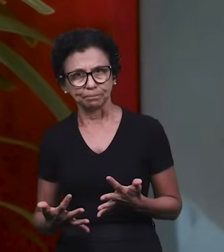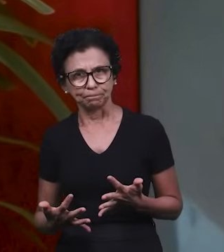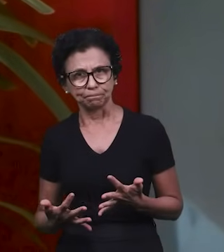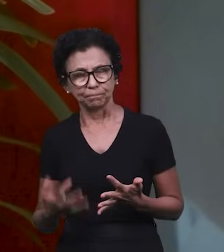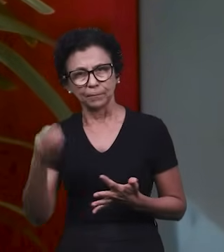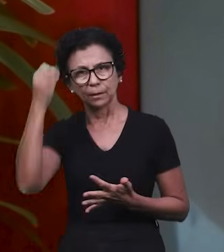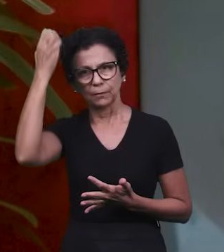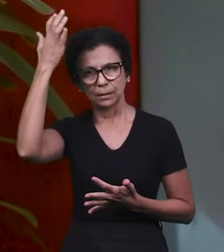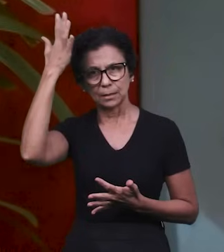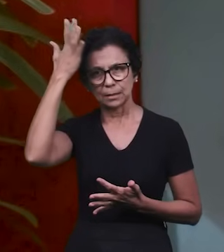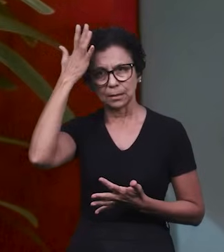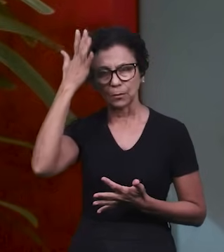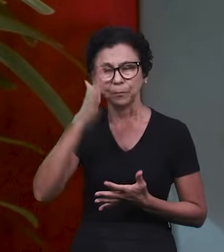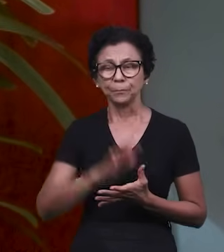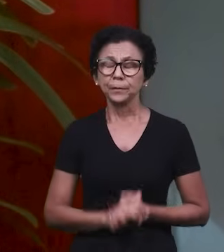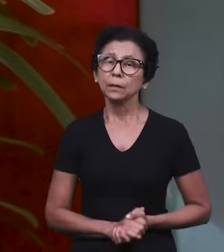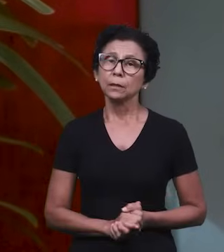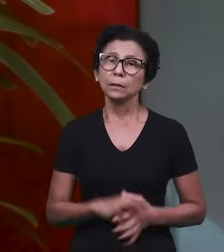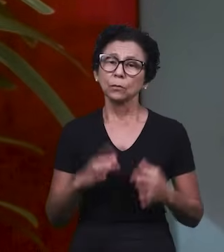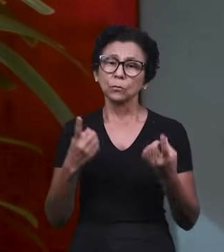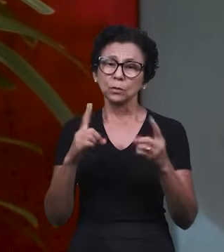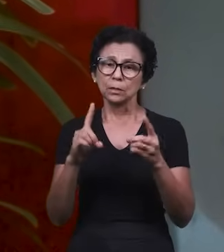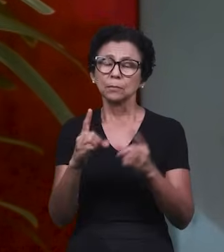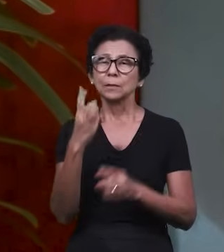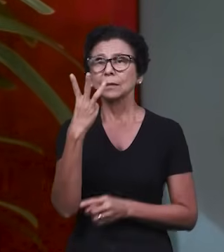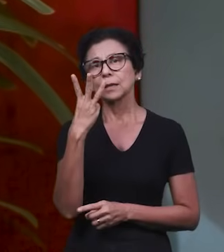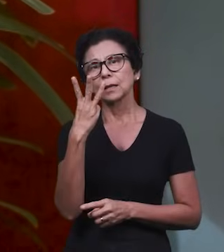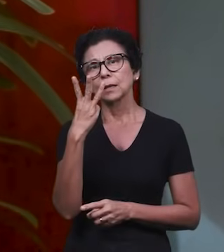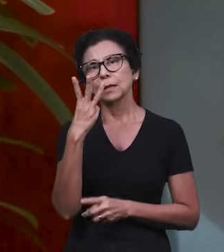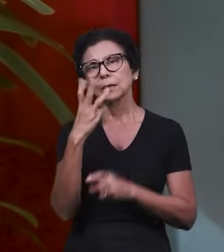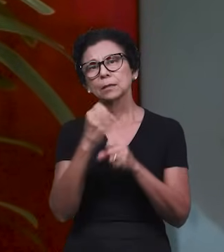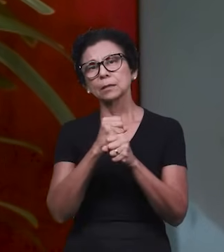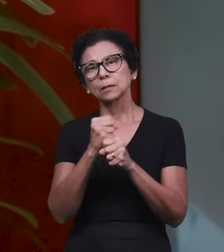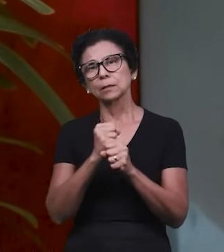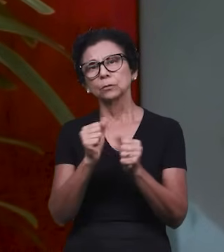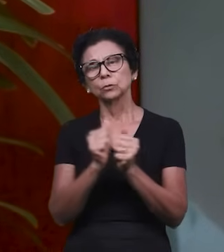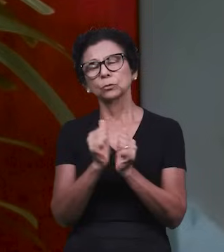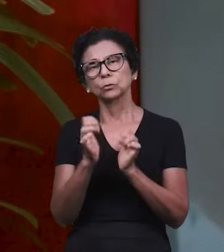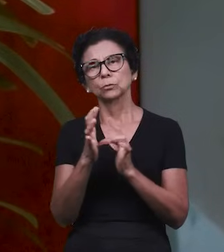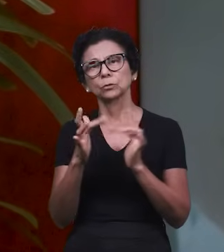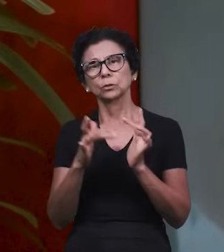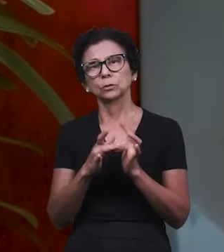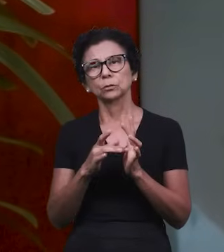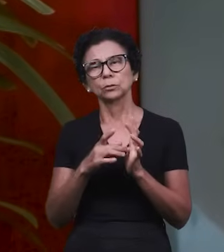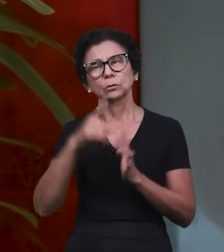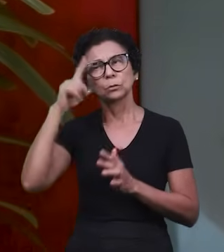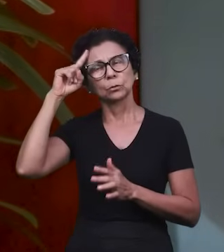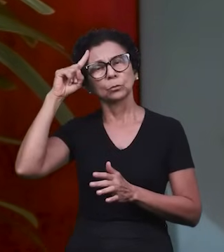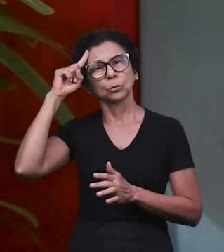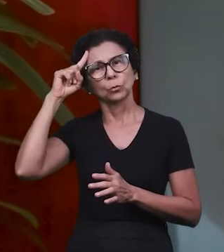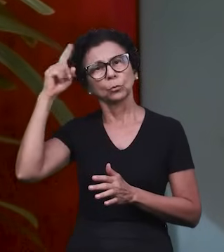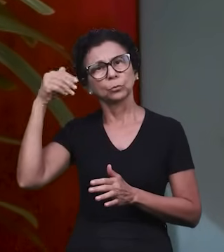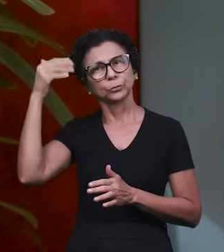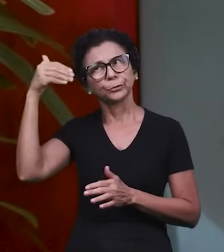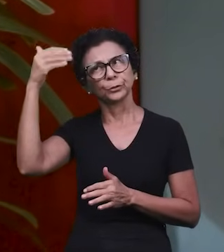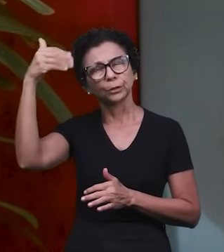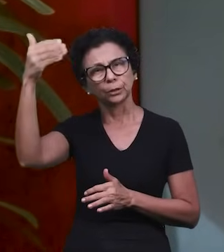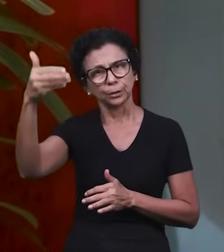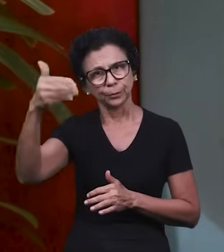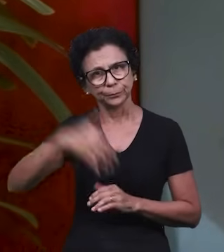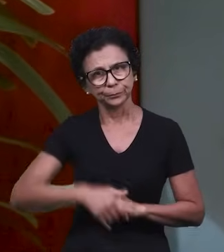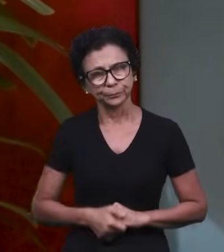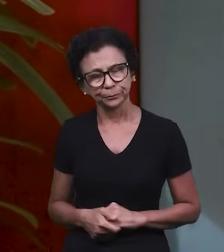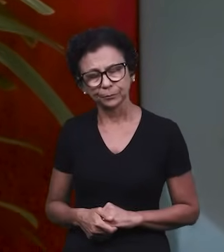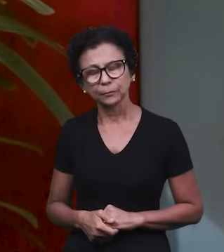convivido 3 anos com Jesus todos os dias, as escamas lhe caíram dos olhos, para usar uma metáfora que aconteceu, de